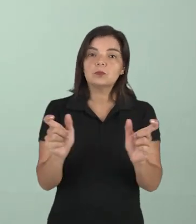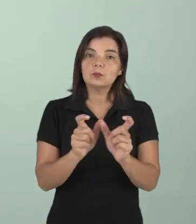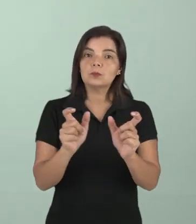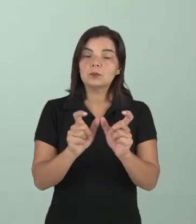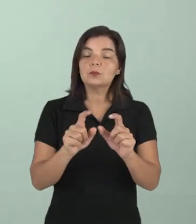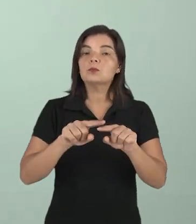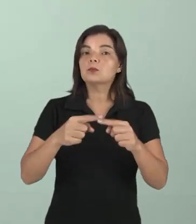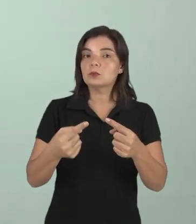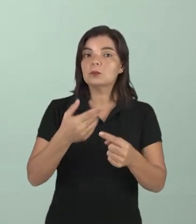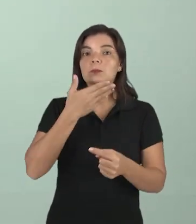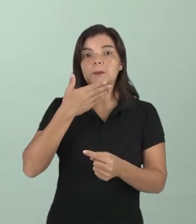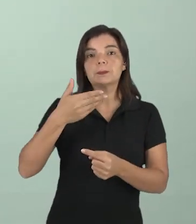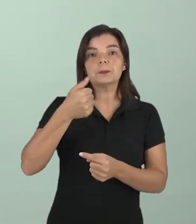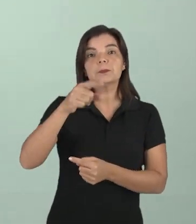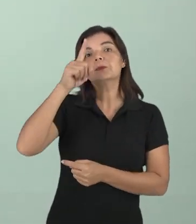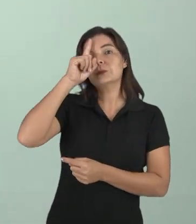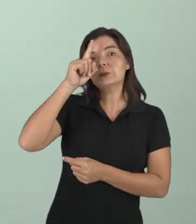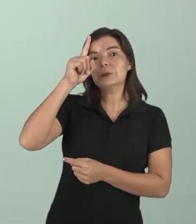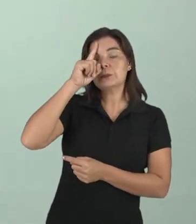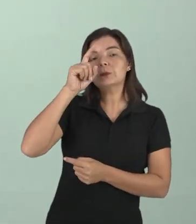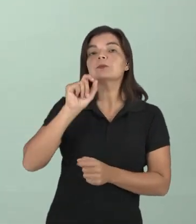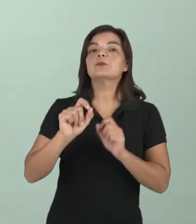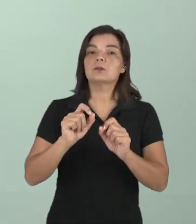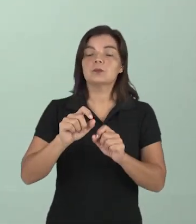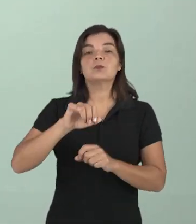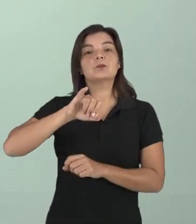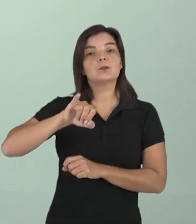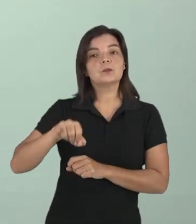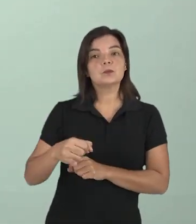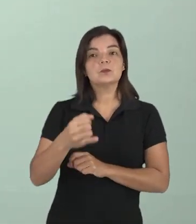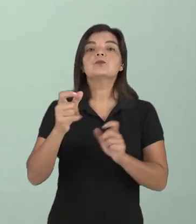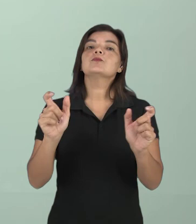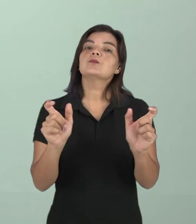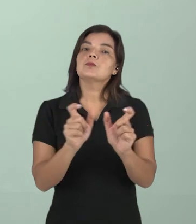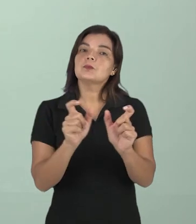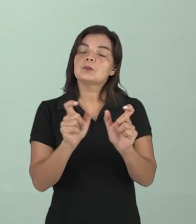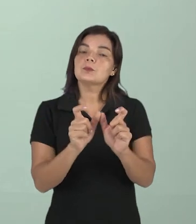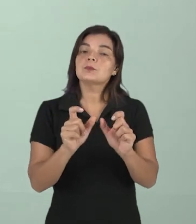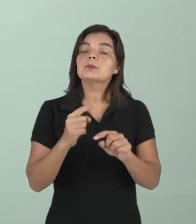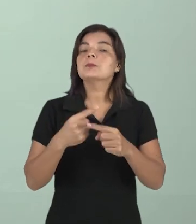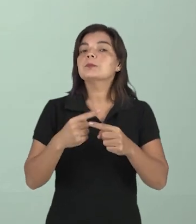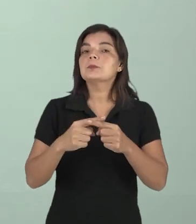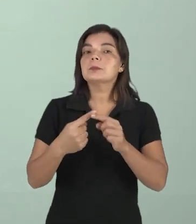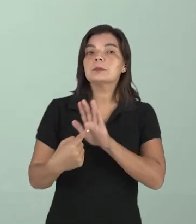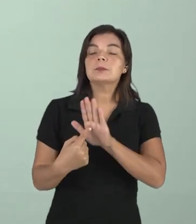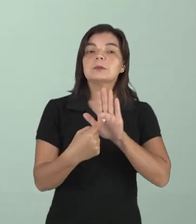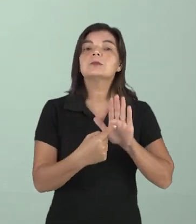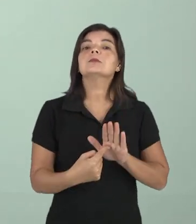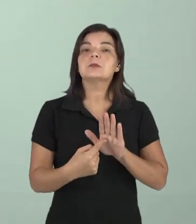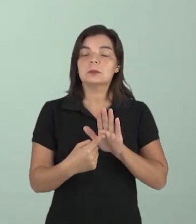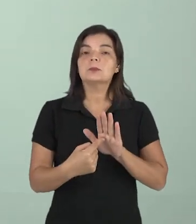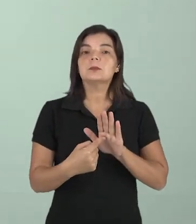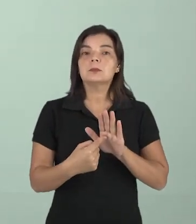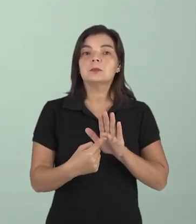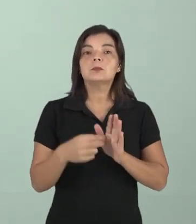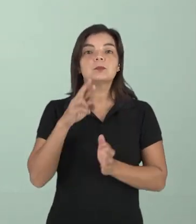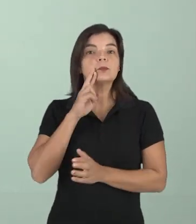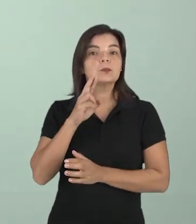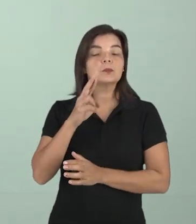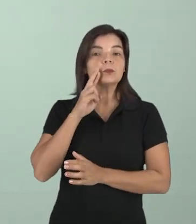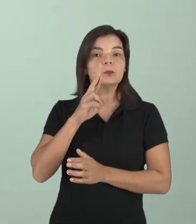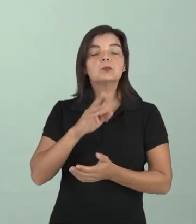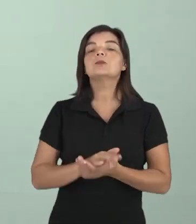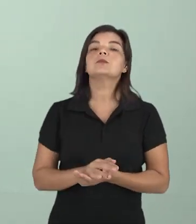mais aplicado no nosso cotidiano é os juros compostos, porque ele vai nos dar os